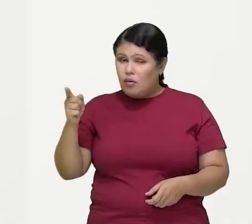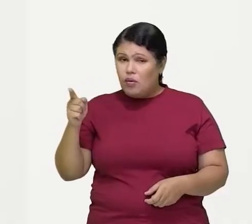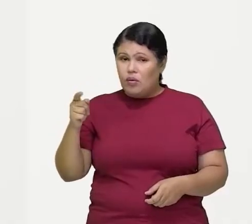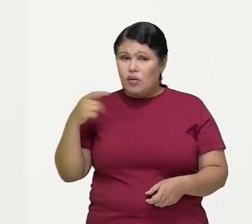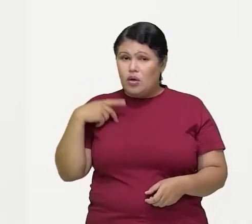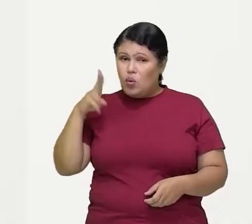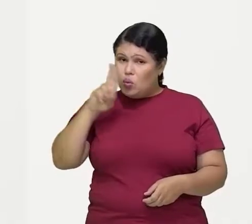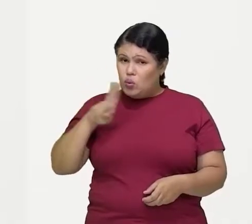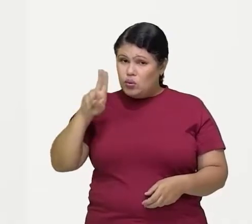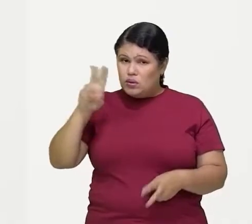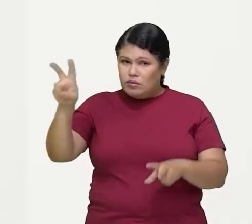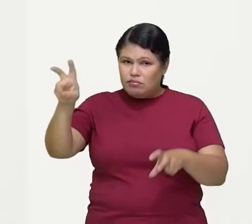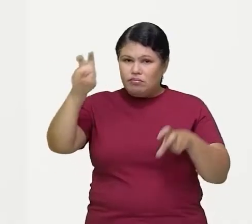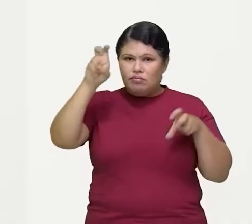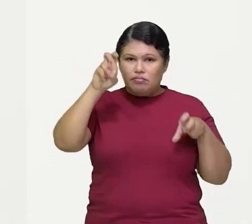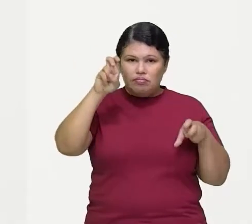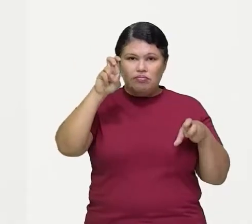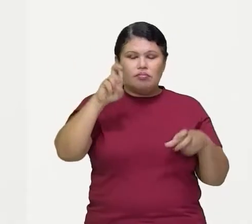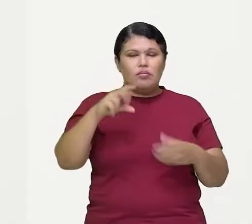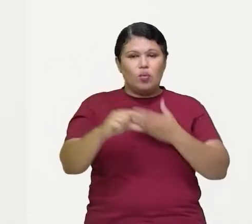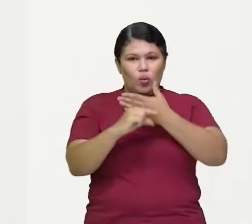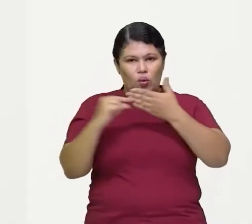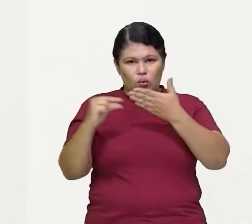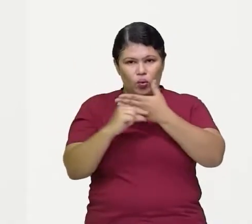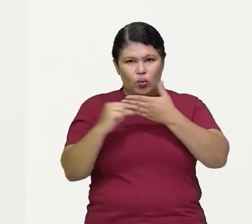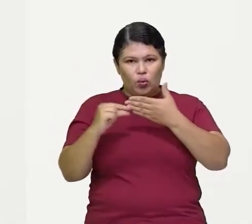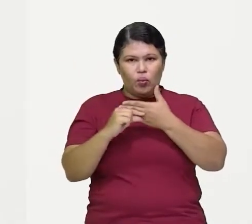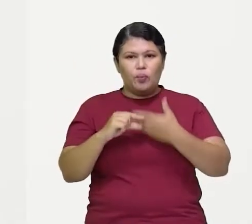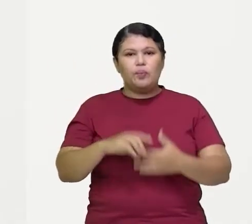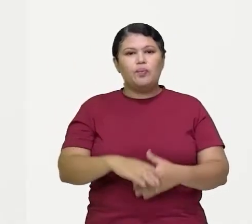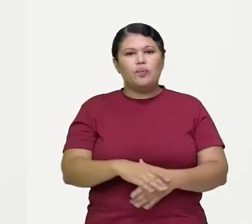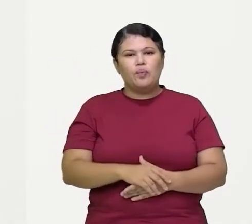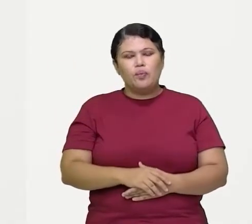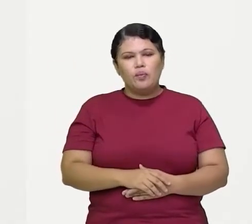Que no caso aqui, José de Alencar.